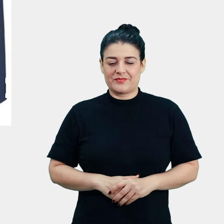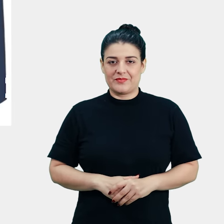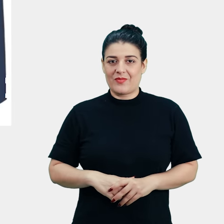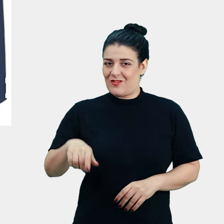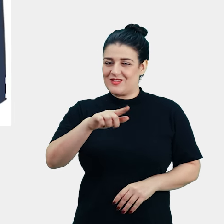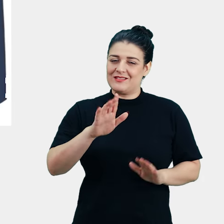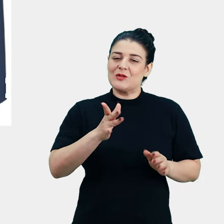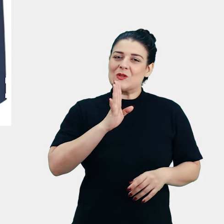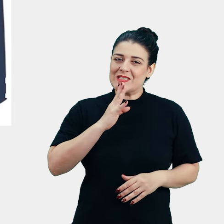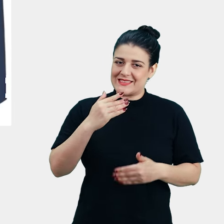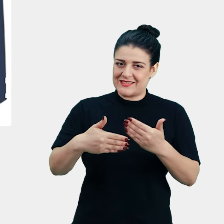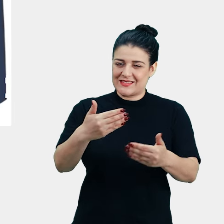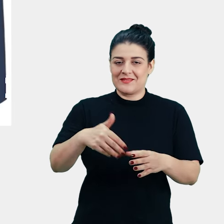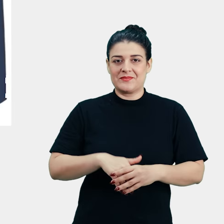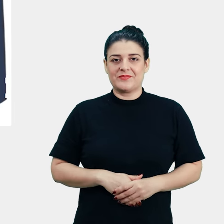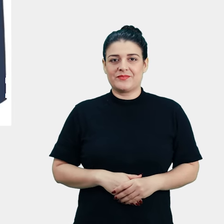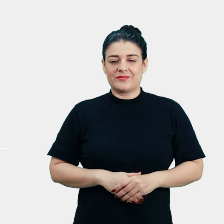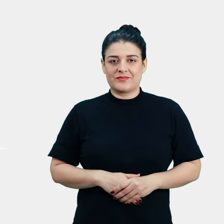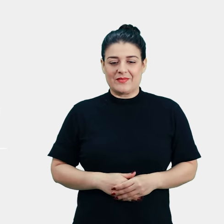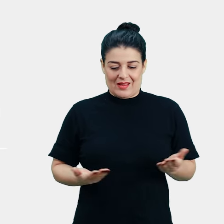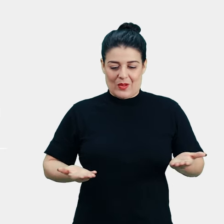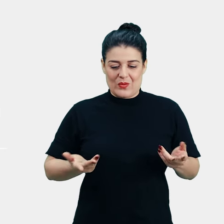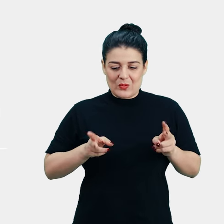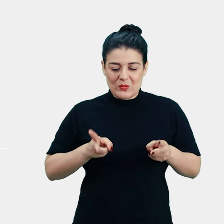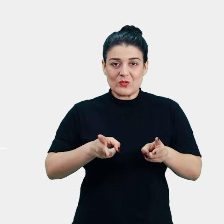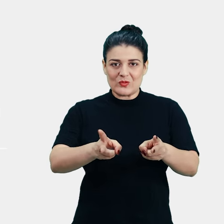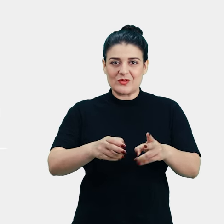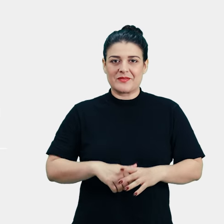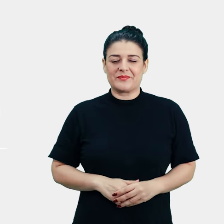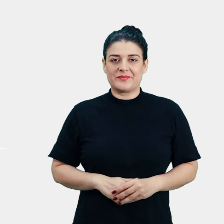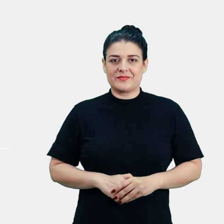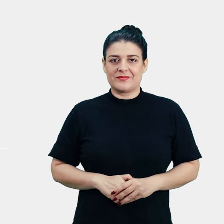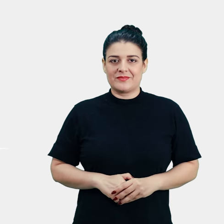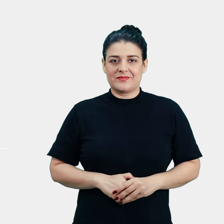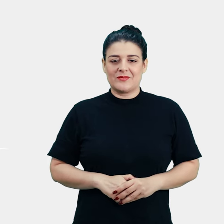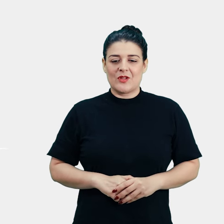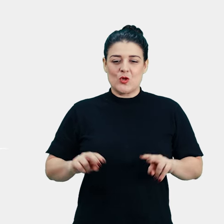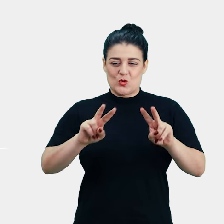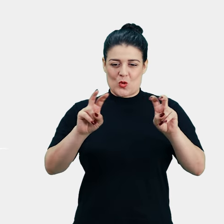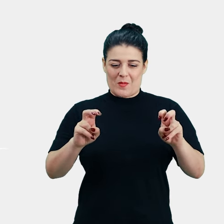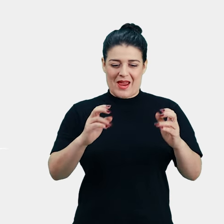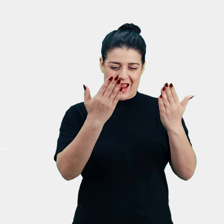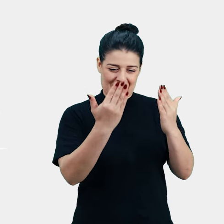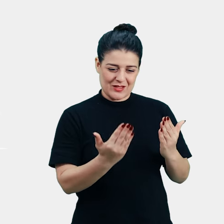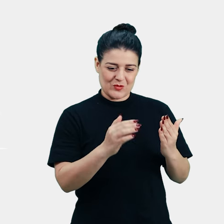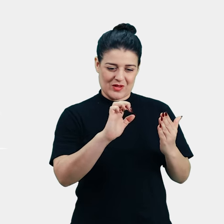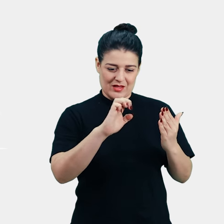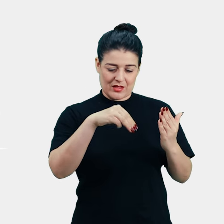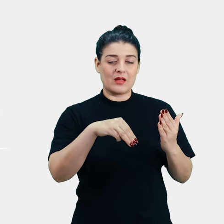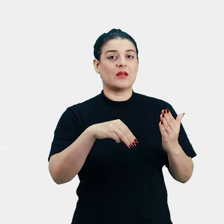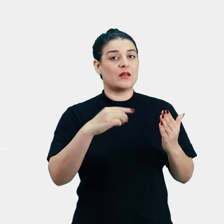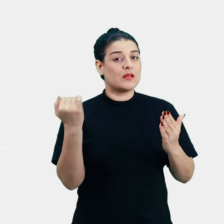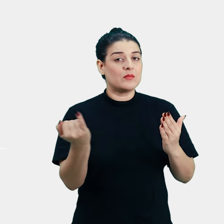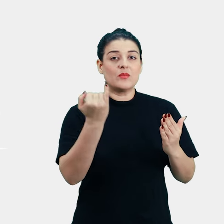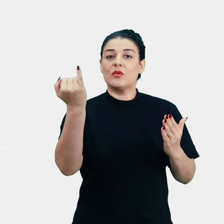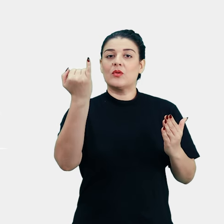vocês conhecerem aí. Dando continuidade, quando a gente fala em analisador de espectrômetro de massas, pessoal, é crucial a